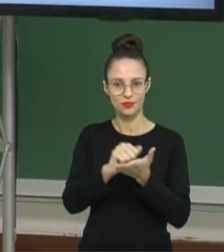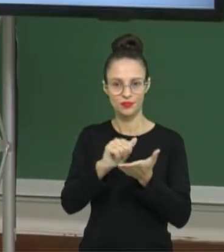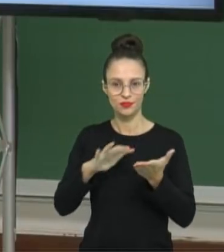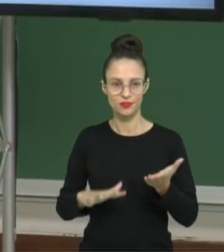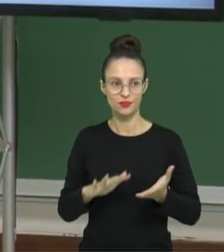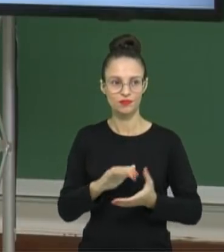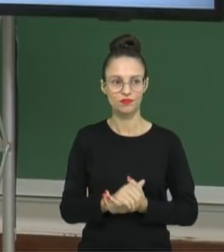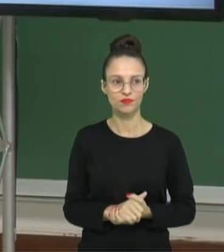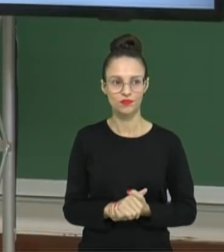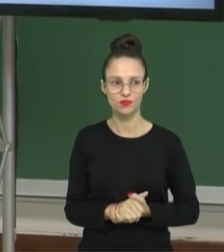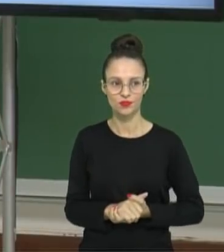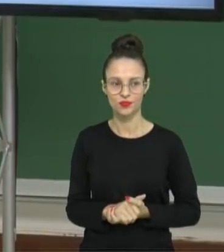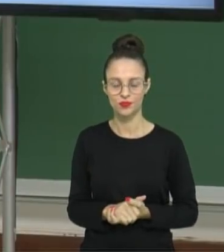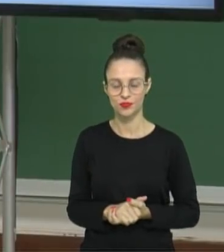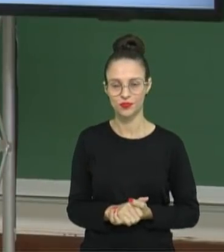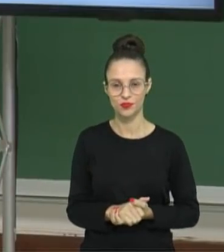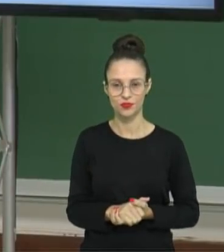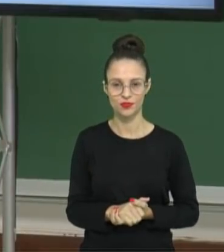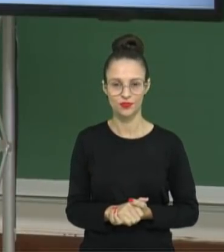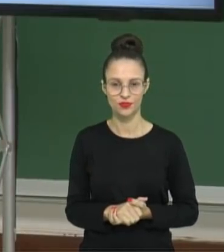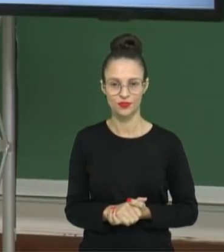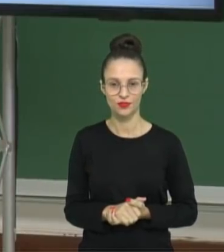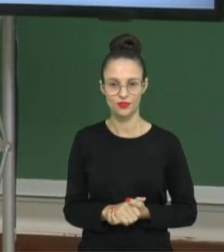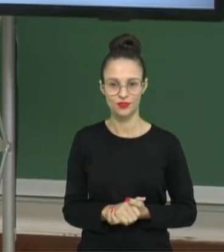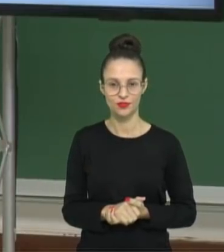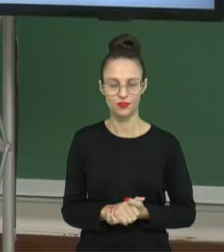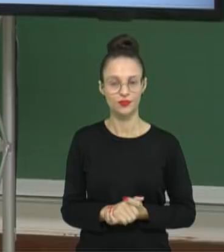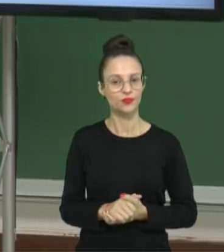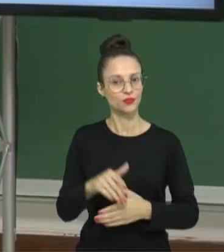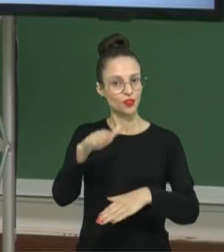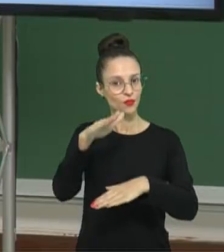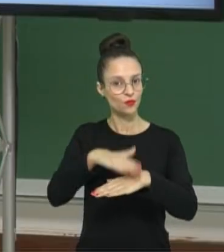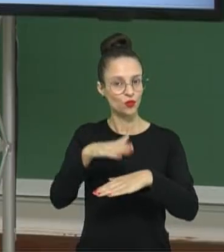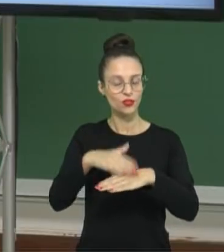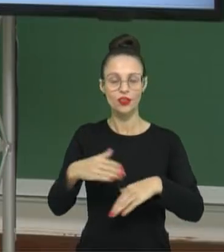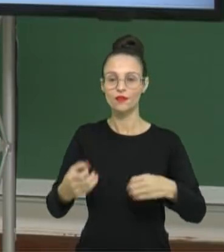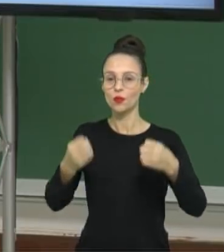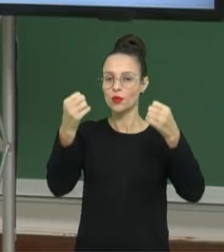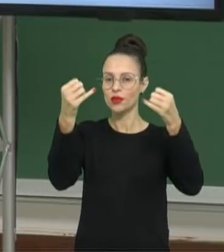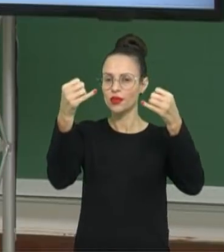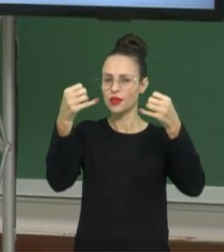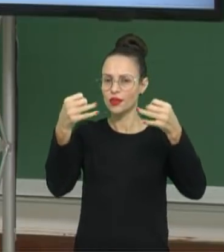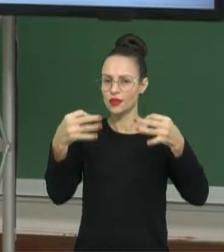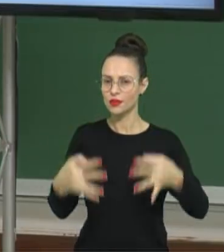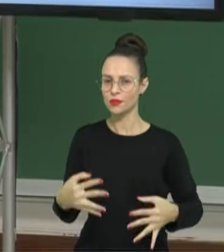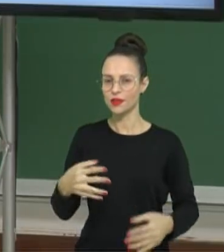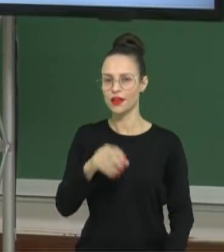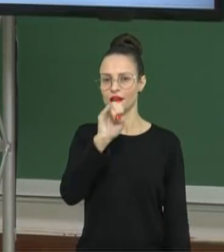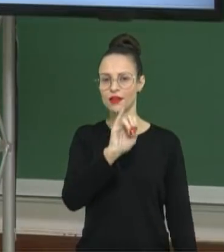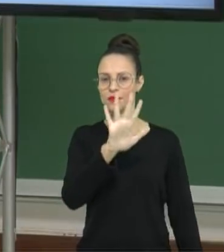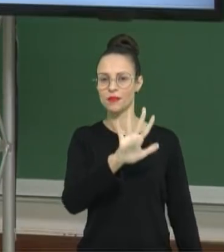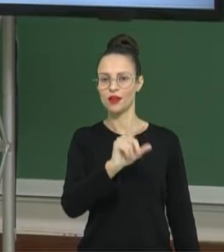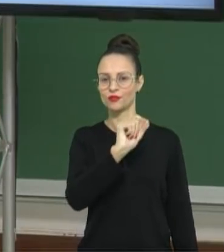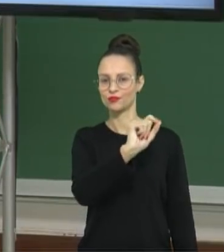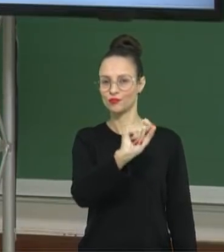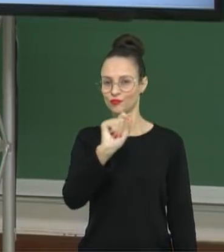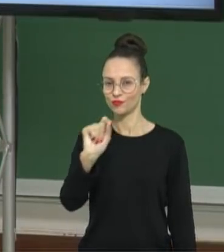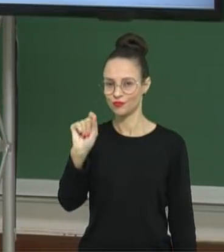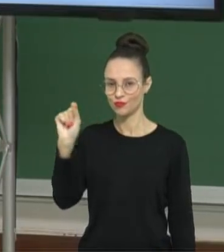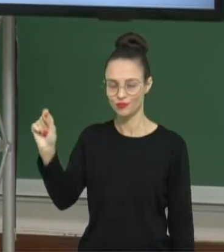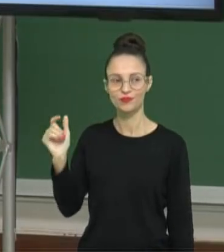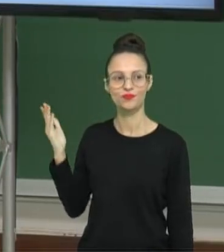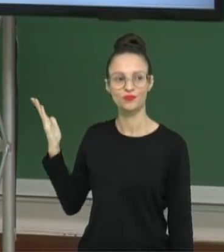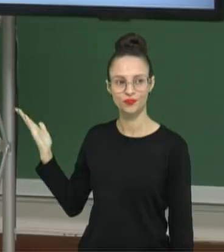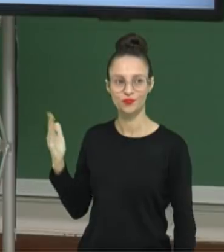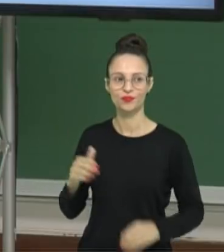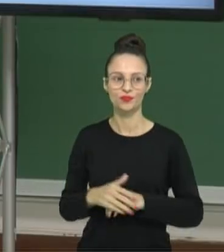exercício. Describe the pictures, vocês vão descrever as figuras. Então olha lá, aqui nós